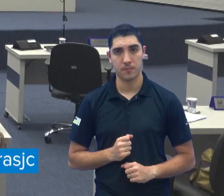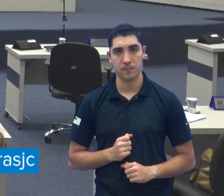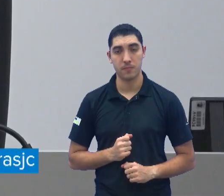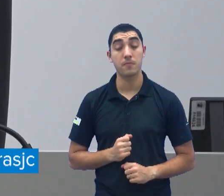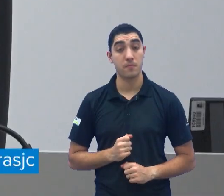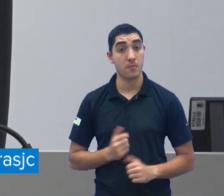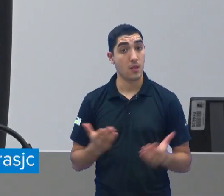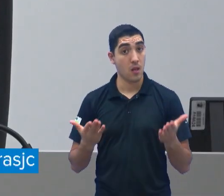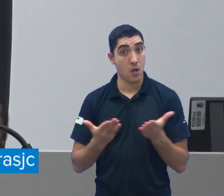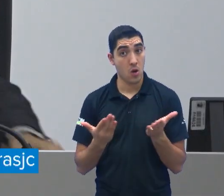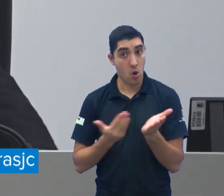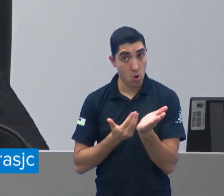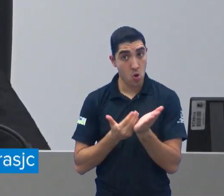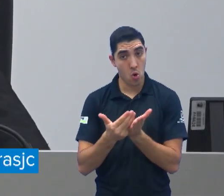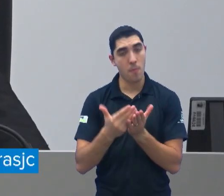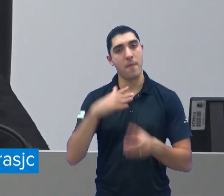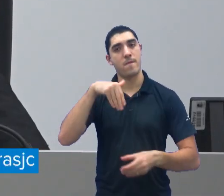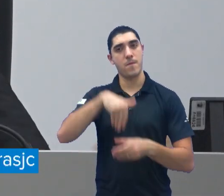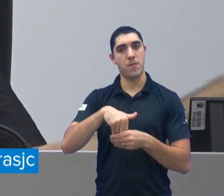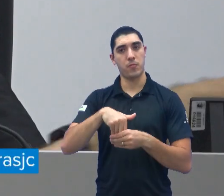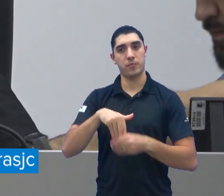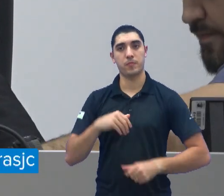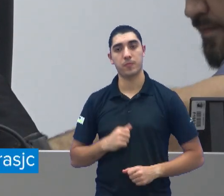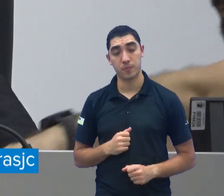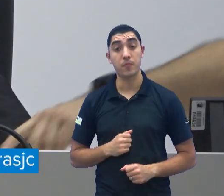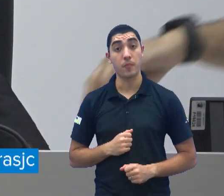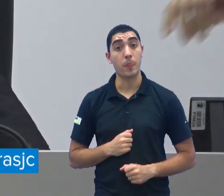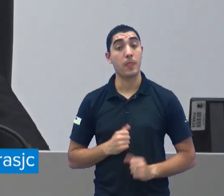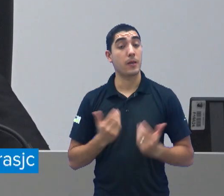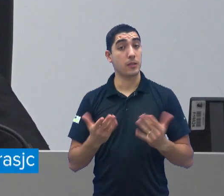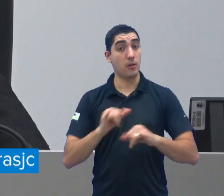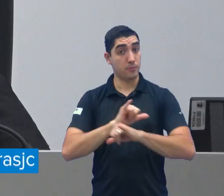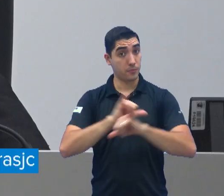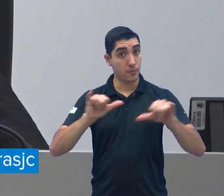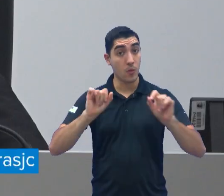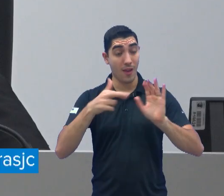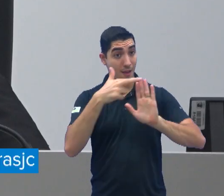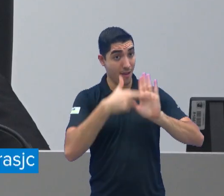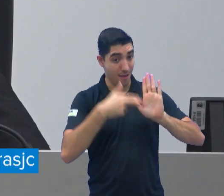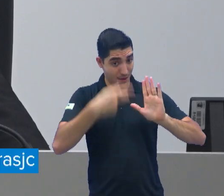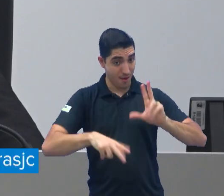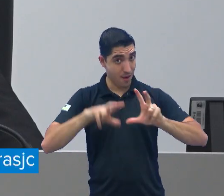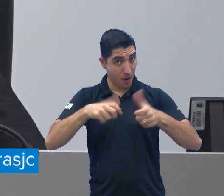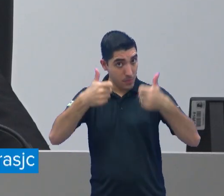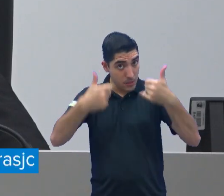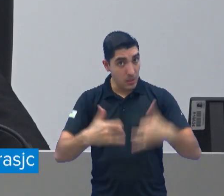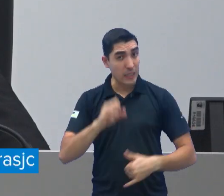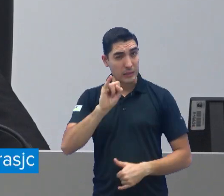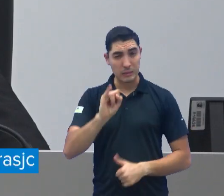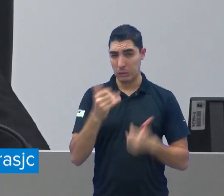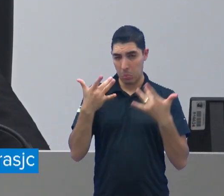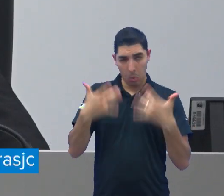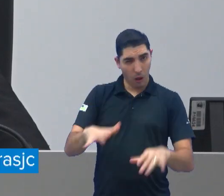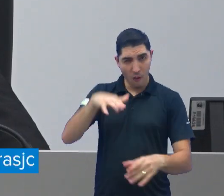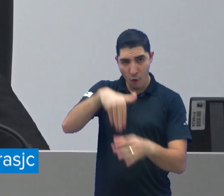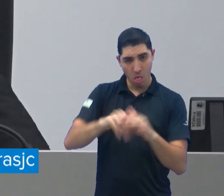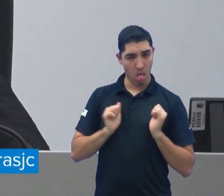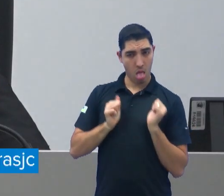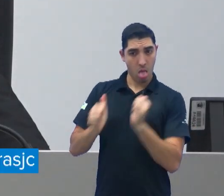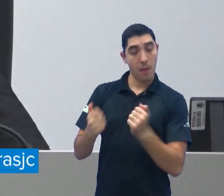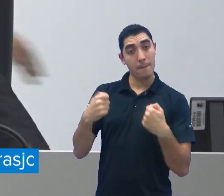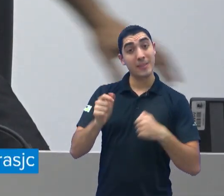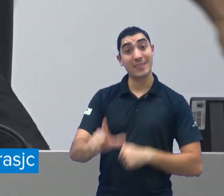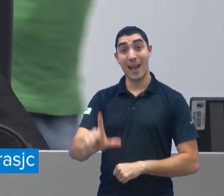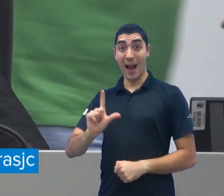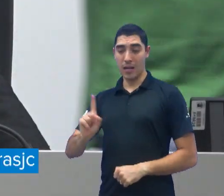Passaremos agora ao processo de votação. Solicito que nos termos regimentais os votos das abstenções sejam registrados no microfone antes do término